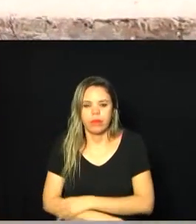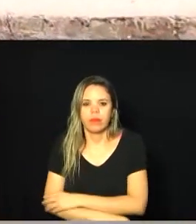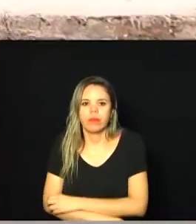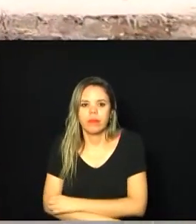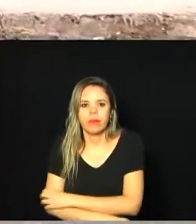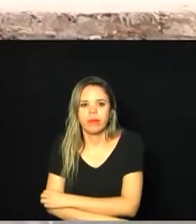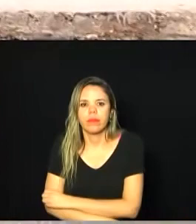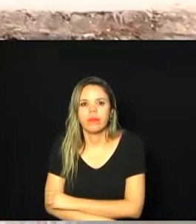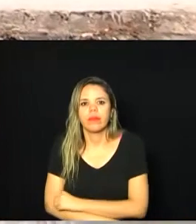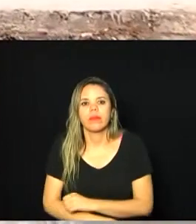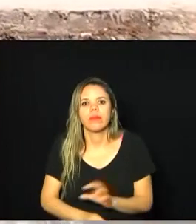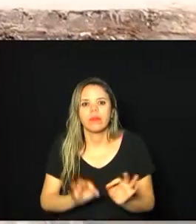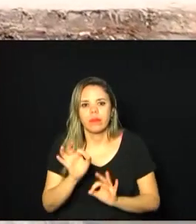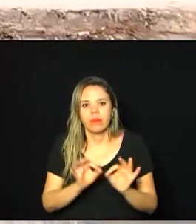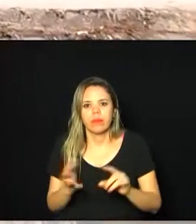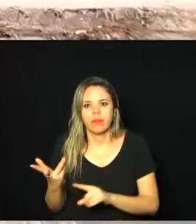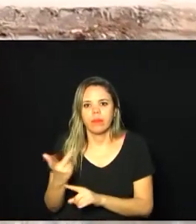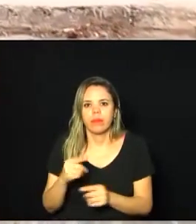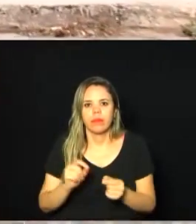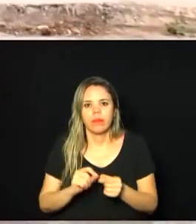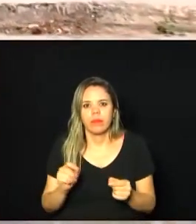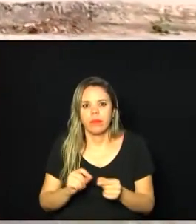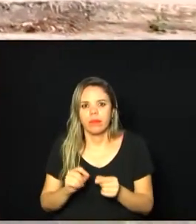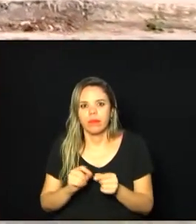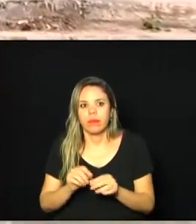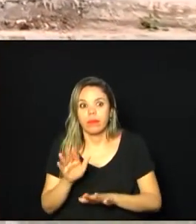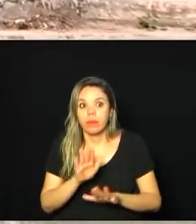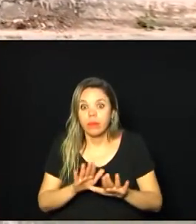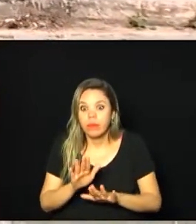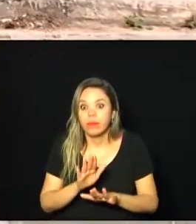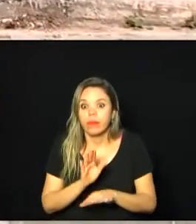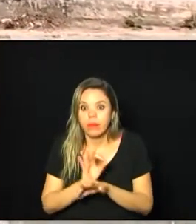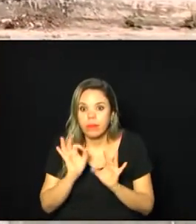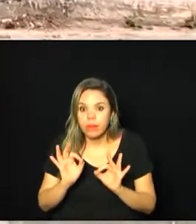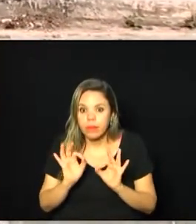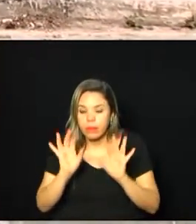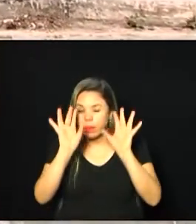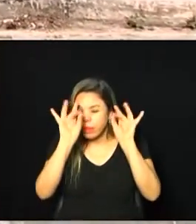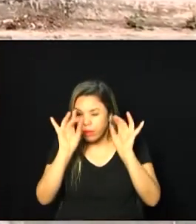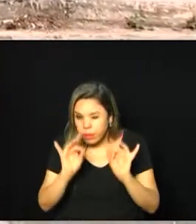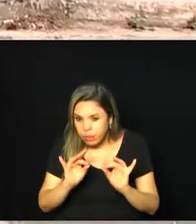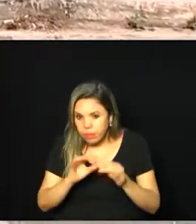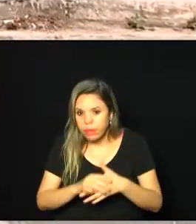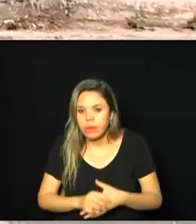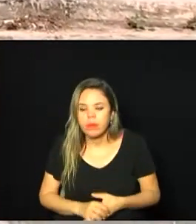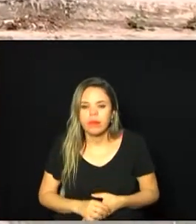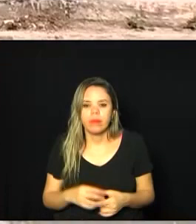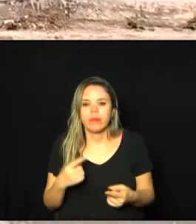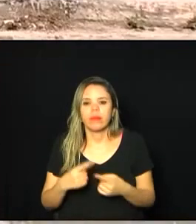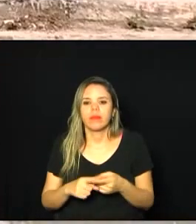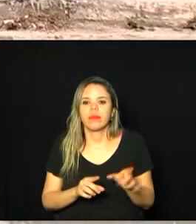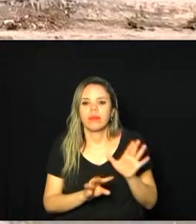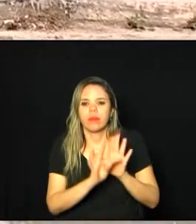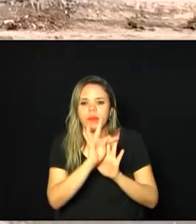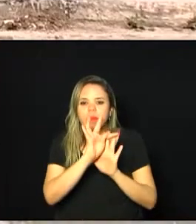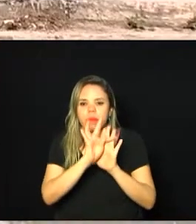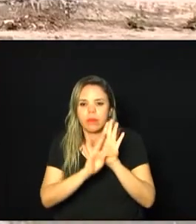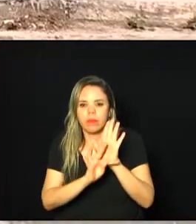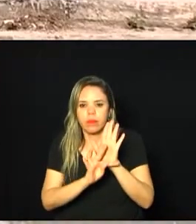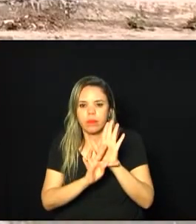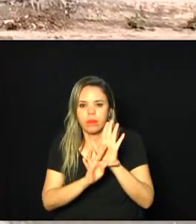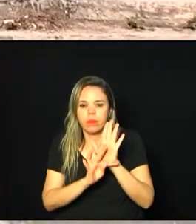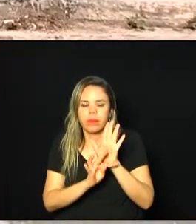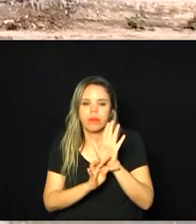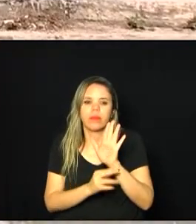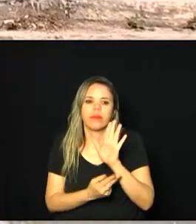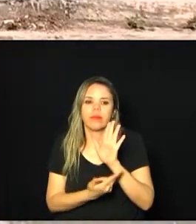Essa curadoria foi feita com muito cuidado, porque sob um texto os